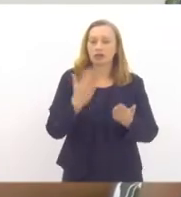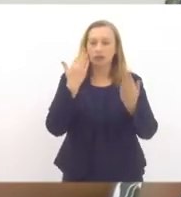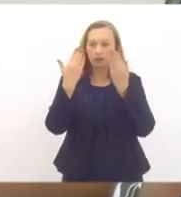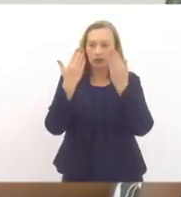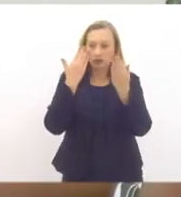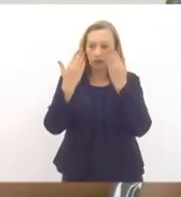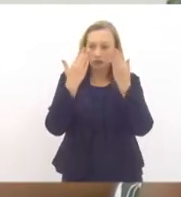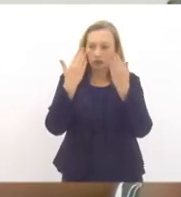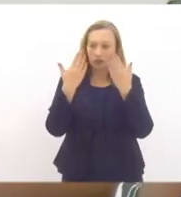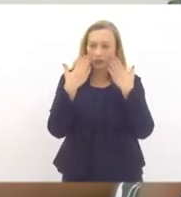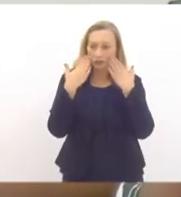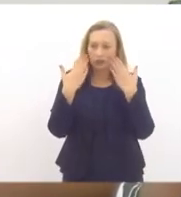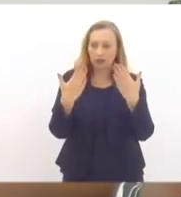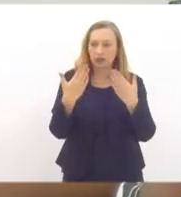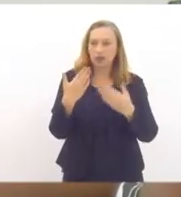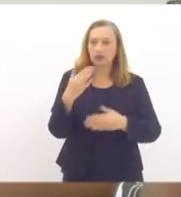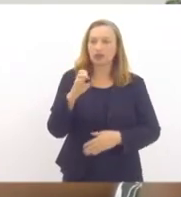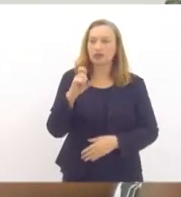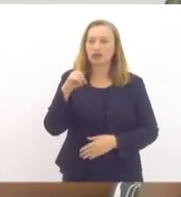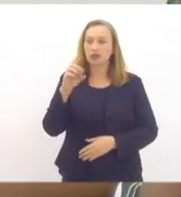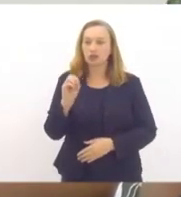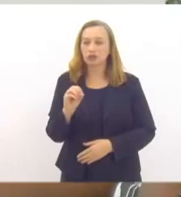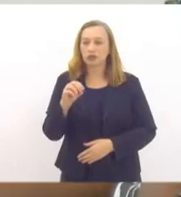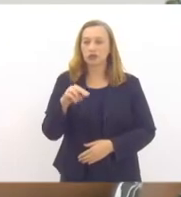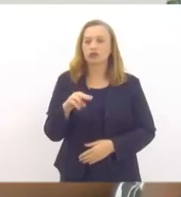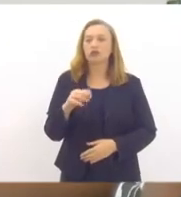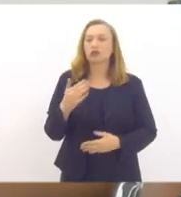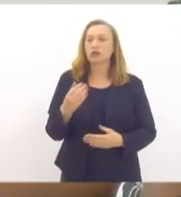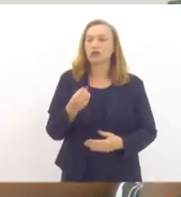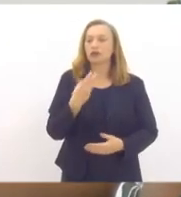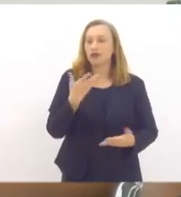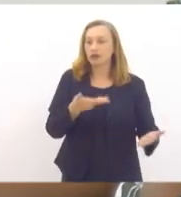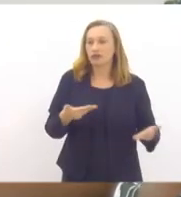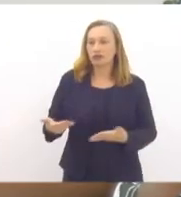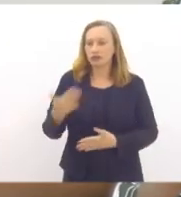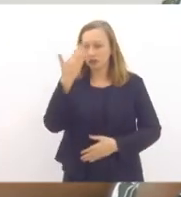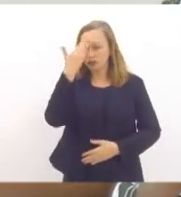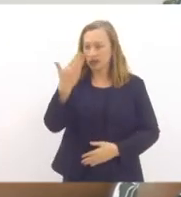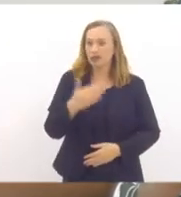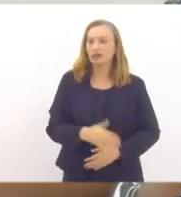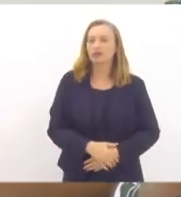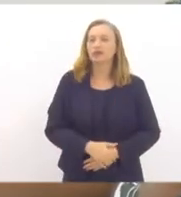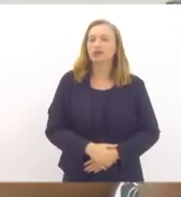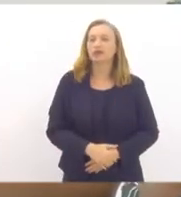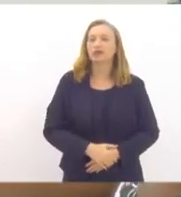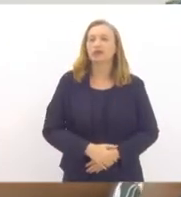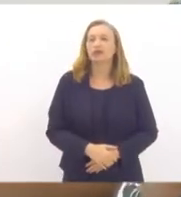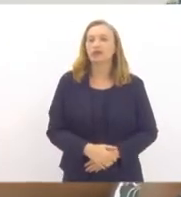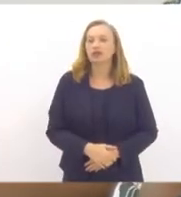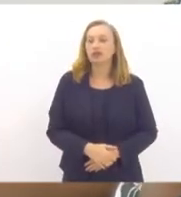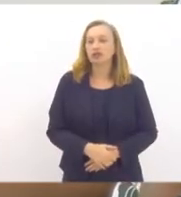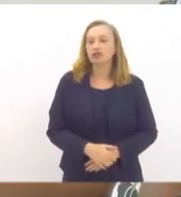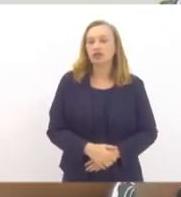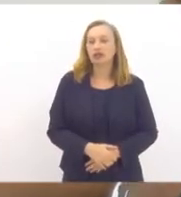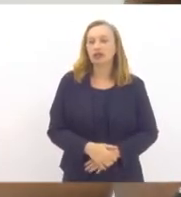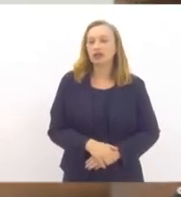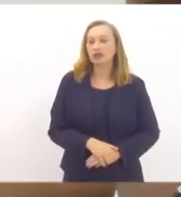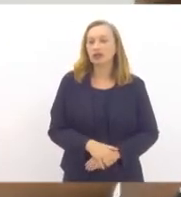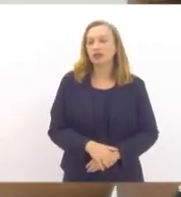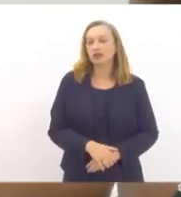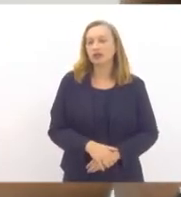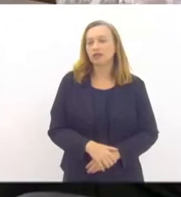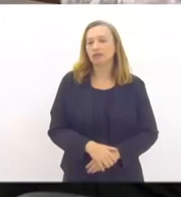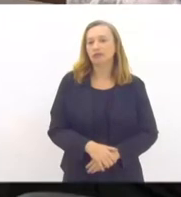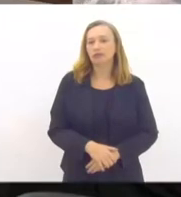Psicologia, representante Cel. Muito bem-vinda, obrigado. Obrigada a todo mundo. Vocês me escutam com esse microfone? Bom, sem